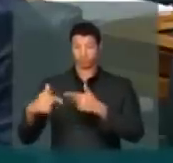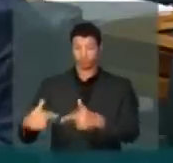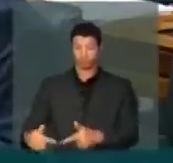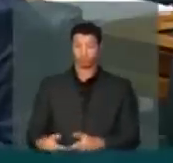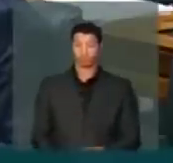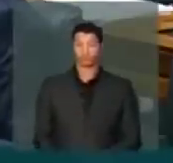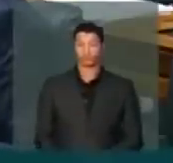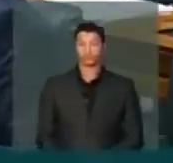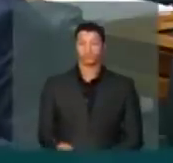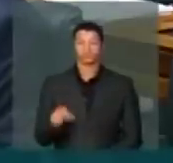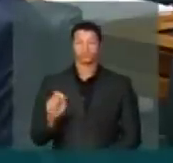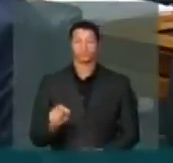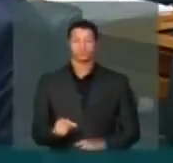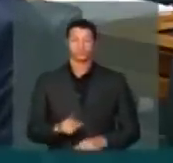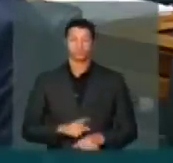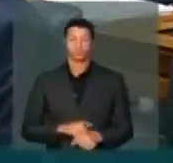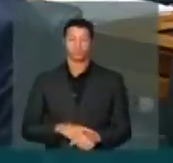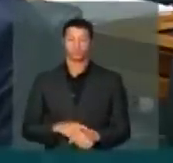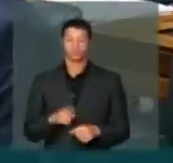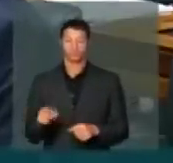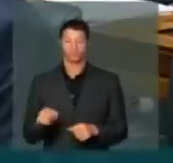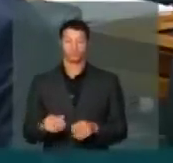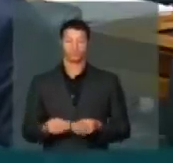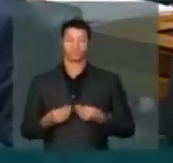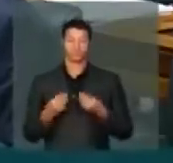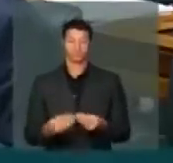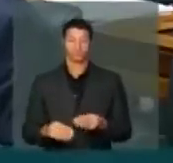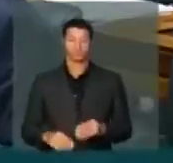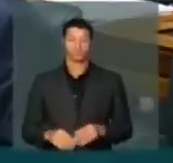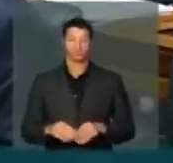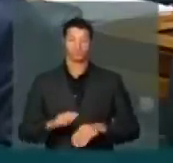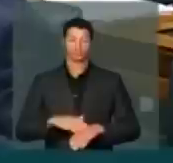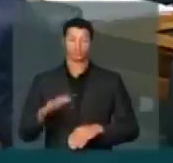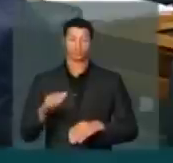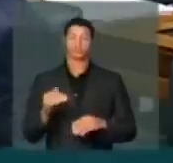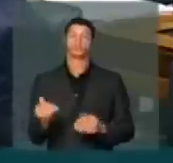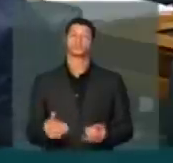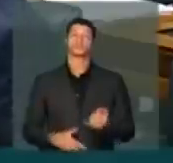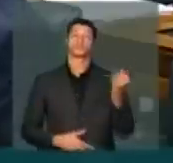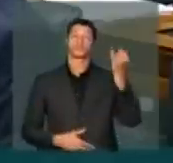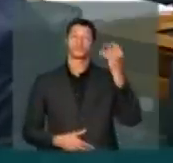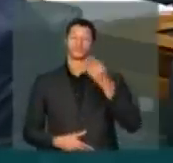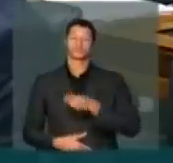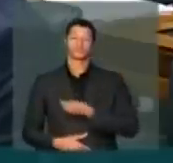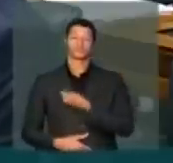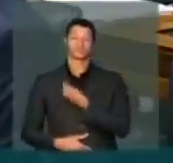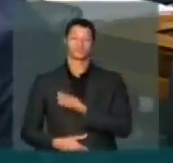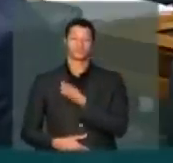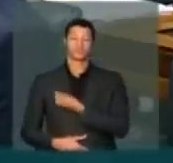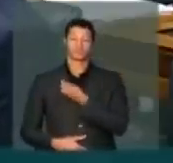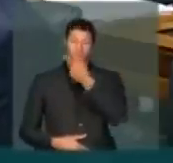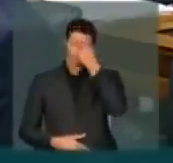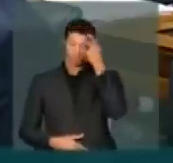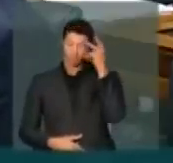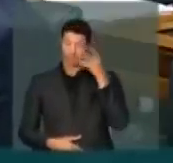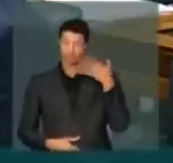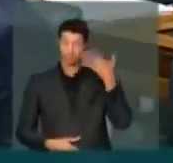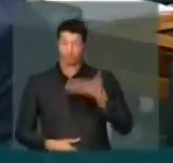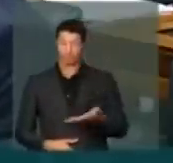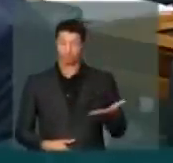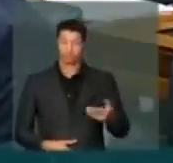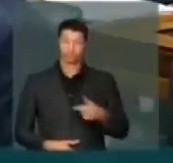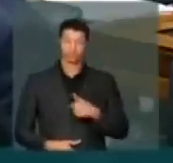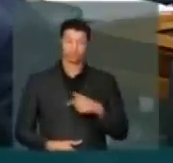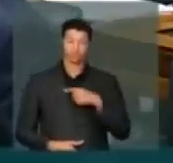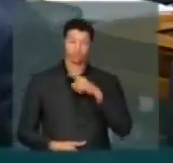consecutivos, que momento você atribuiria ser o mais importante na vida de um parlamentar?